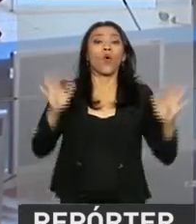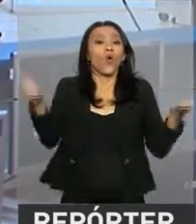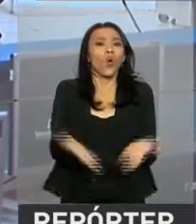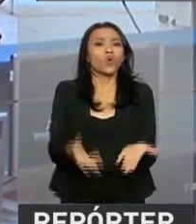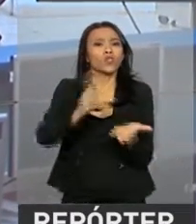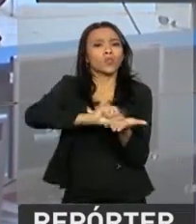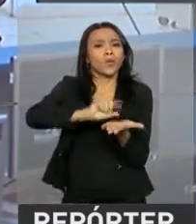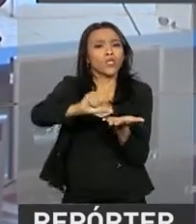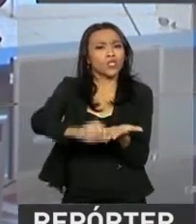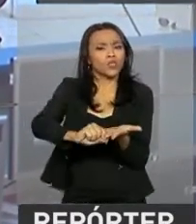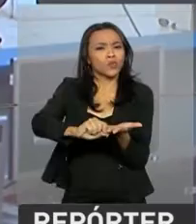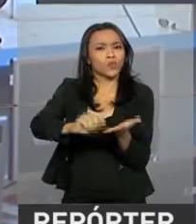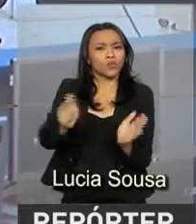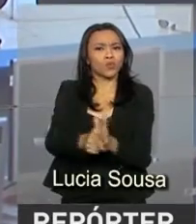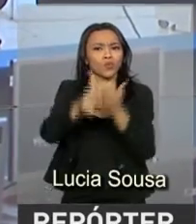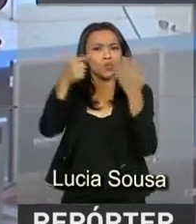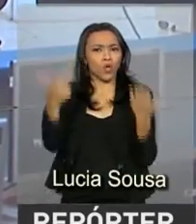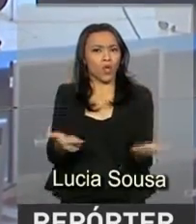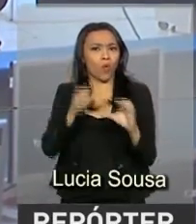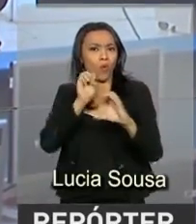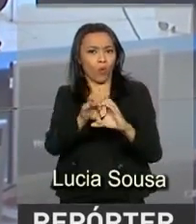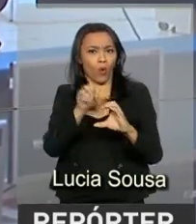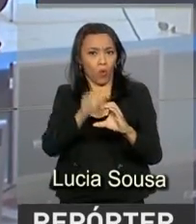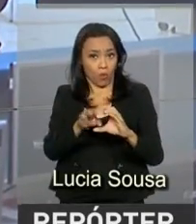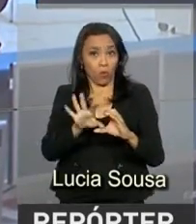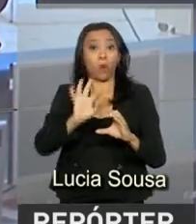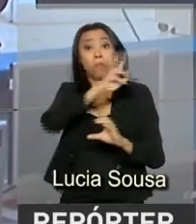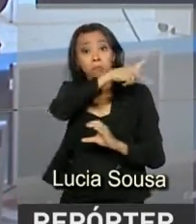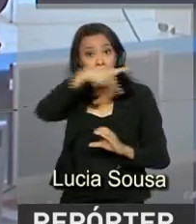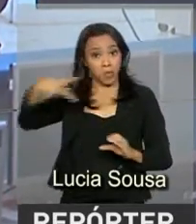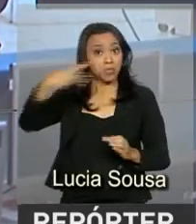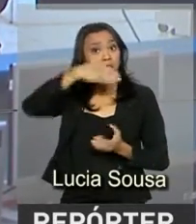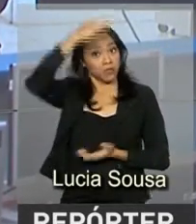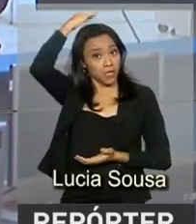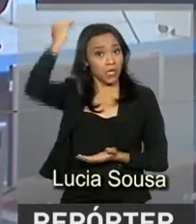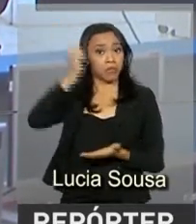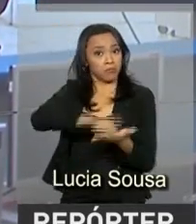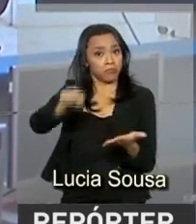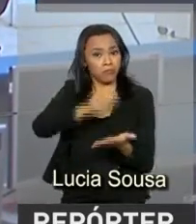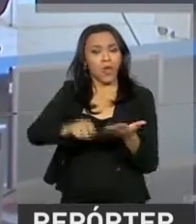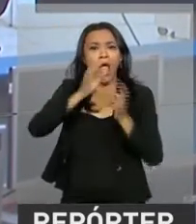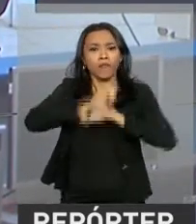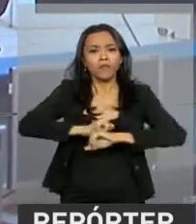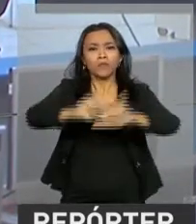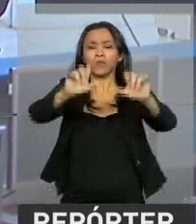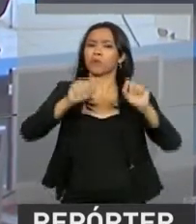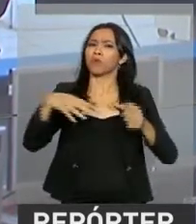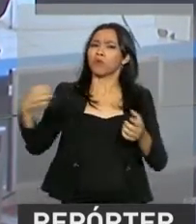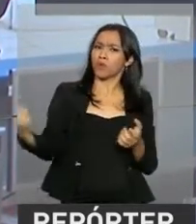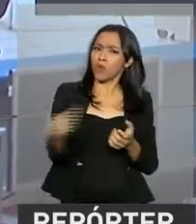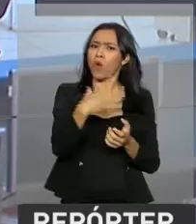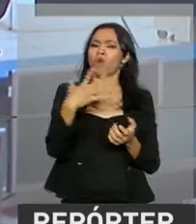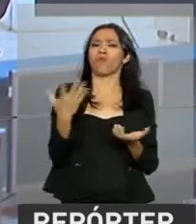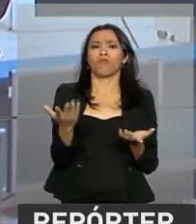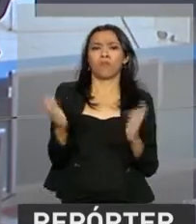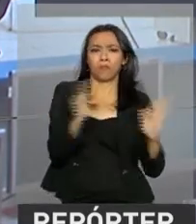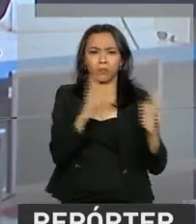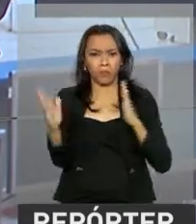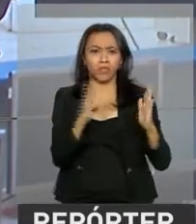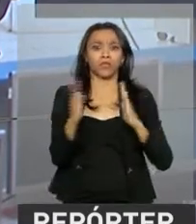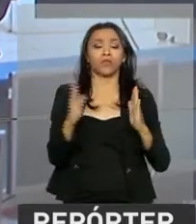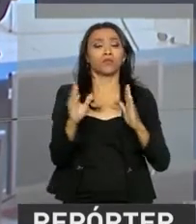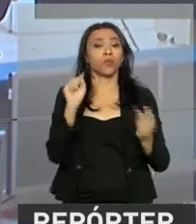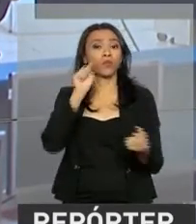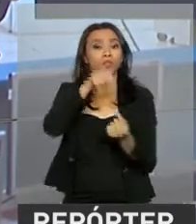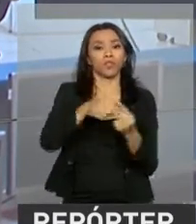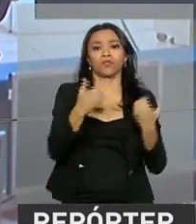no jornal o globo o presidente michel temer afirmou que o brasil inaugura uma nova fase com o programa de parcerias de investimentos que vai gerar novos